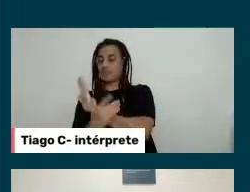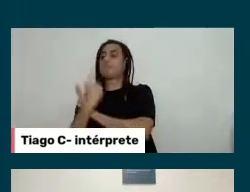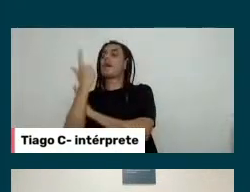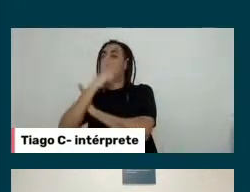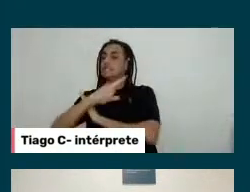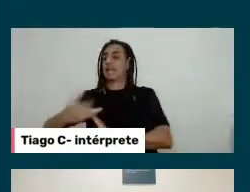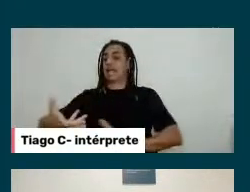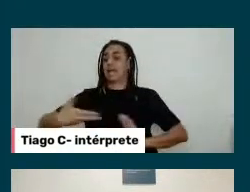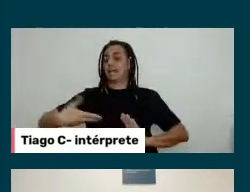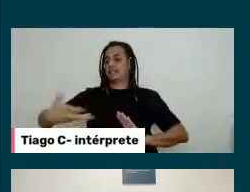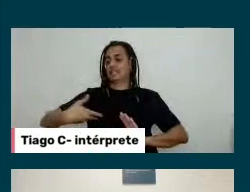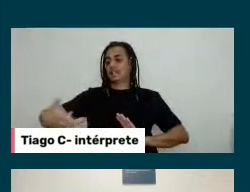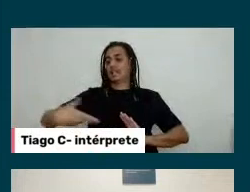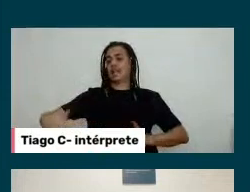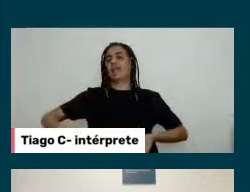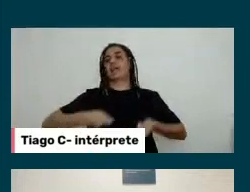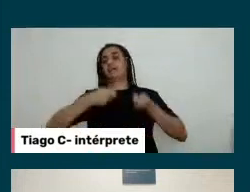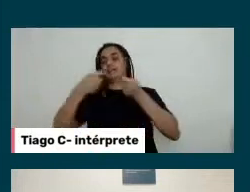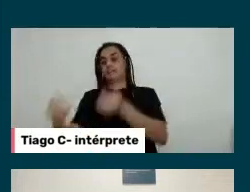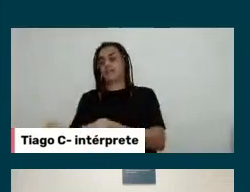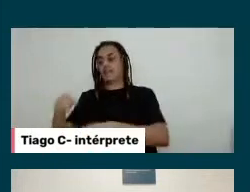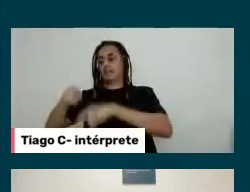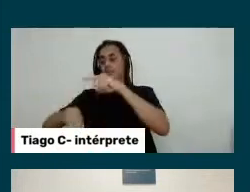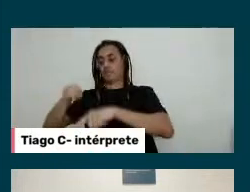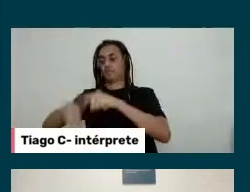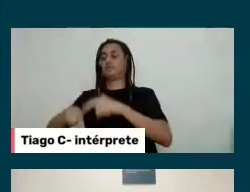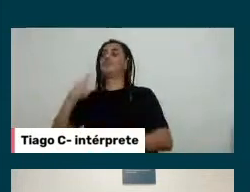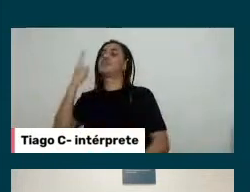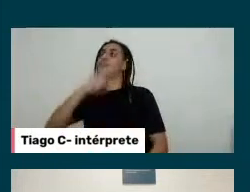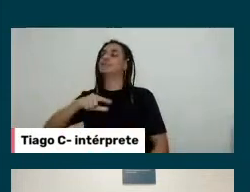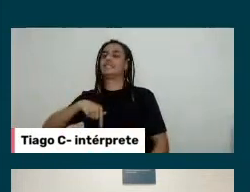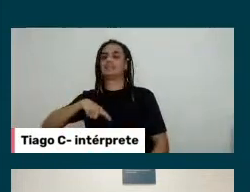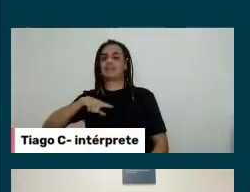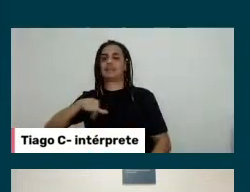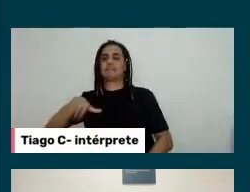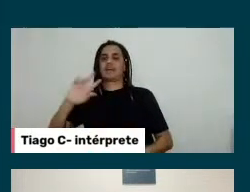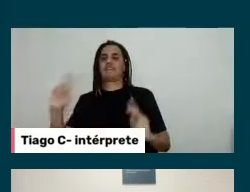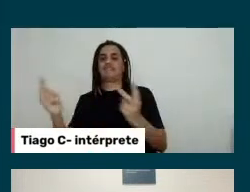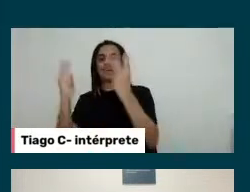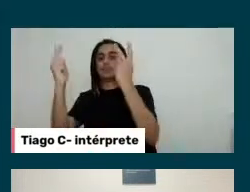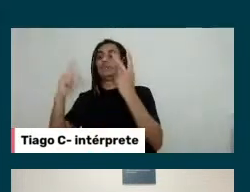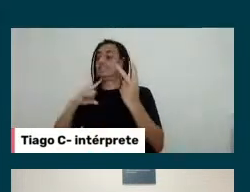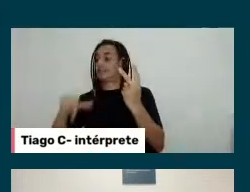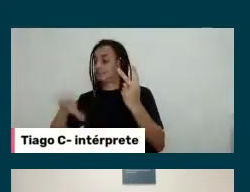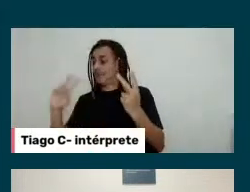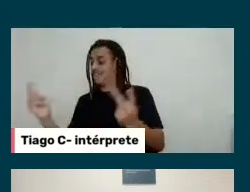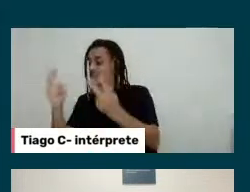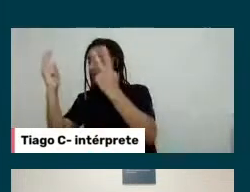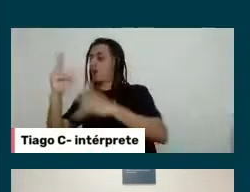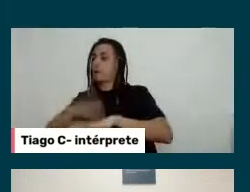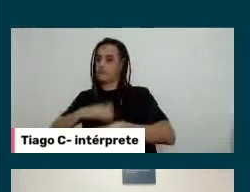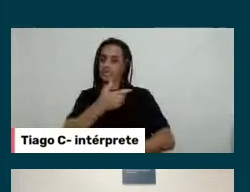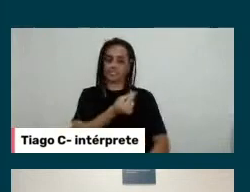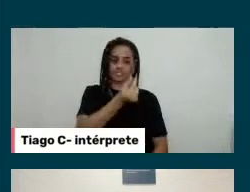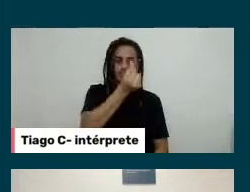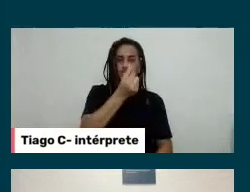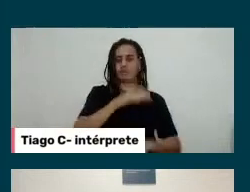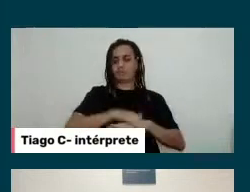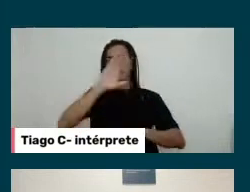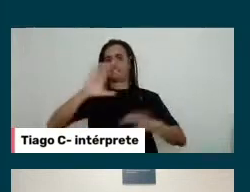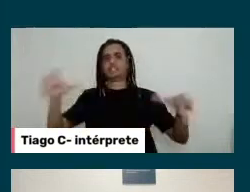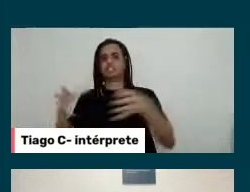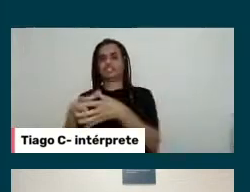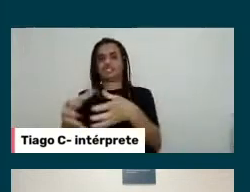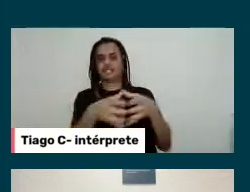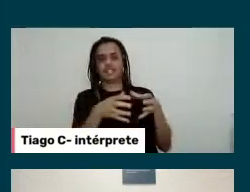produtos para que, de fato, eu tenha mais valor. Quanto mais valor, mais dinheiro, mais time. Então, os times de plataforma precisam, sim, ser